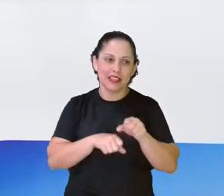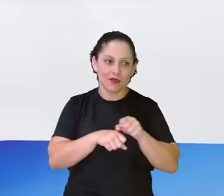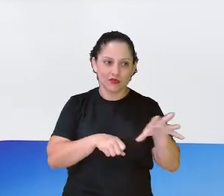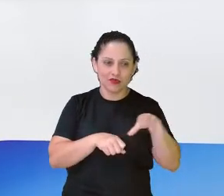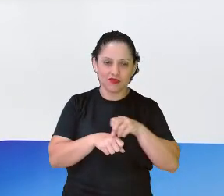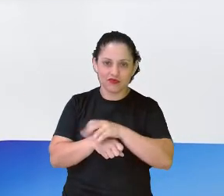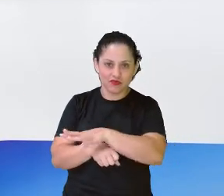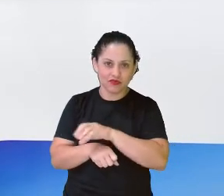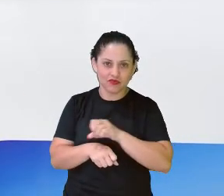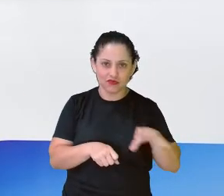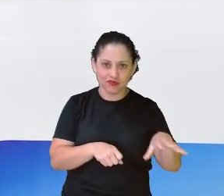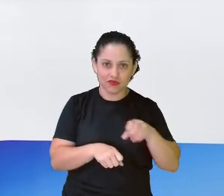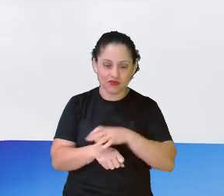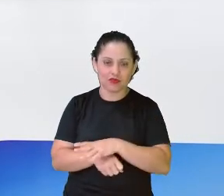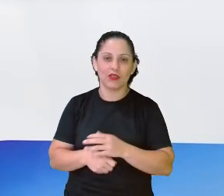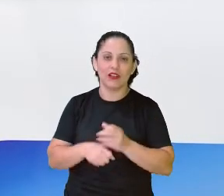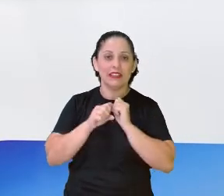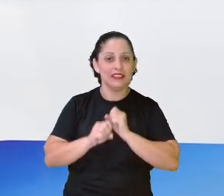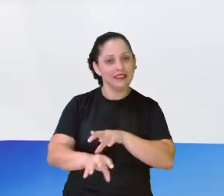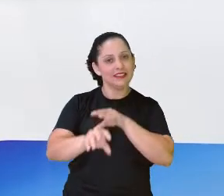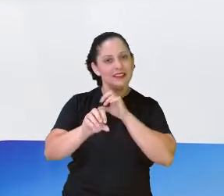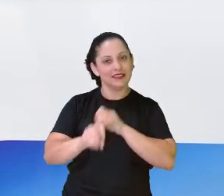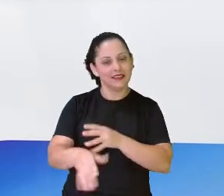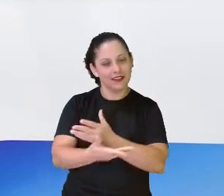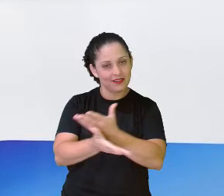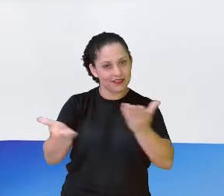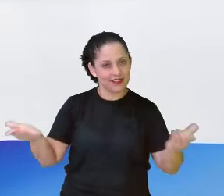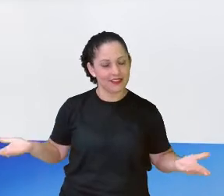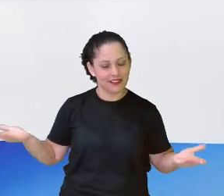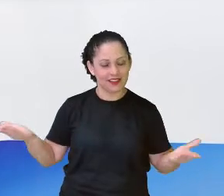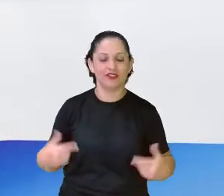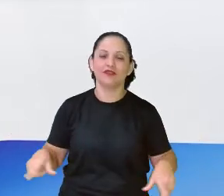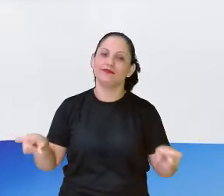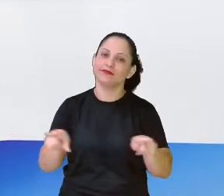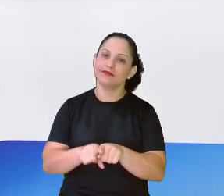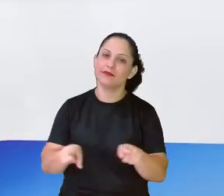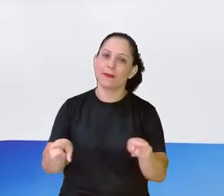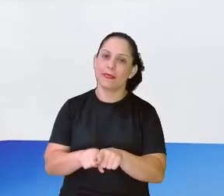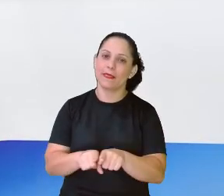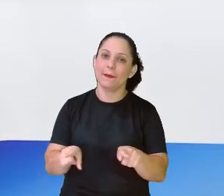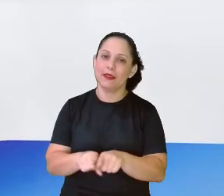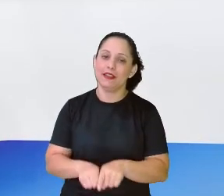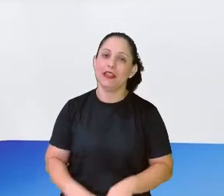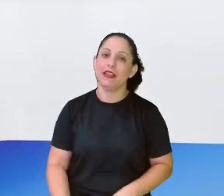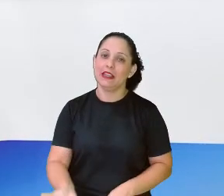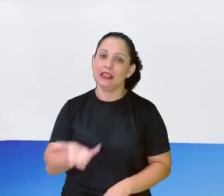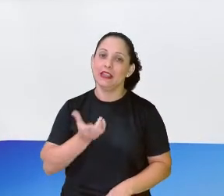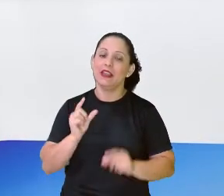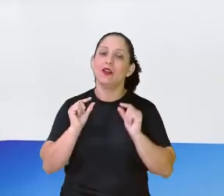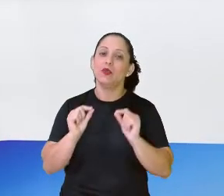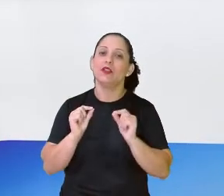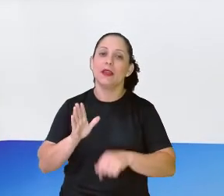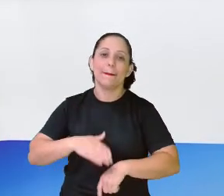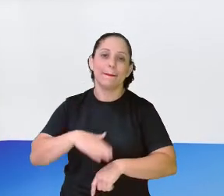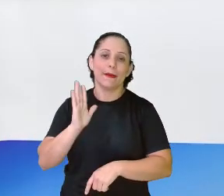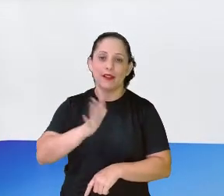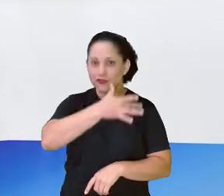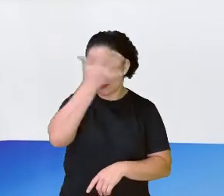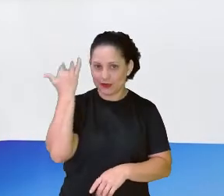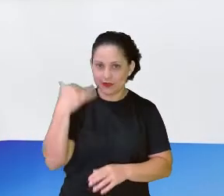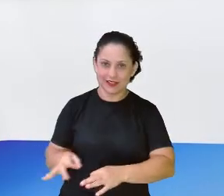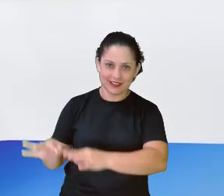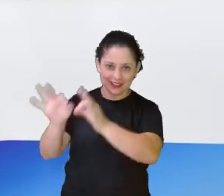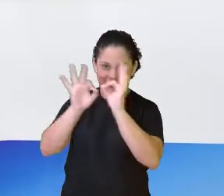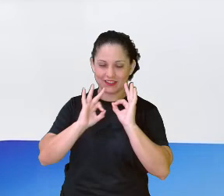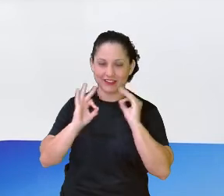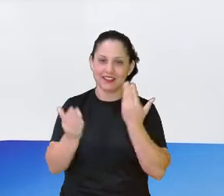para vocês, mais aprendizagem e, lógico, a gente quer garantir que mais pessoas acompanhem as aulas